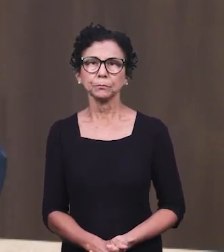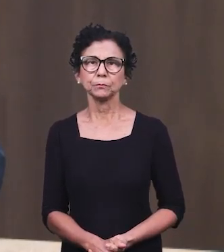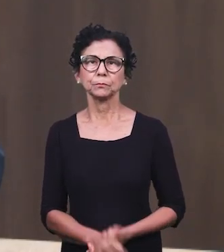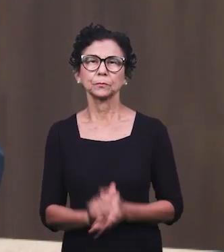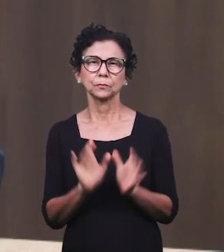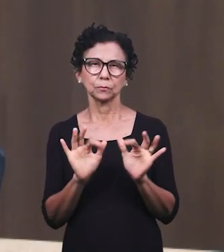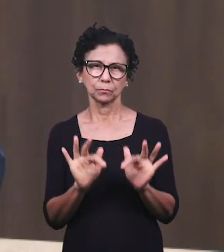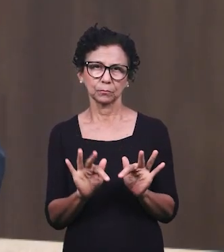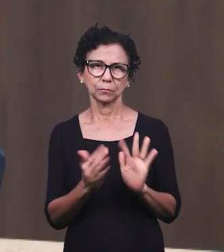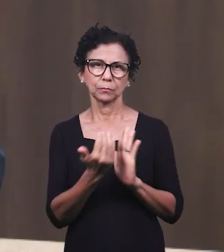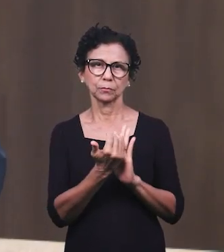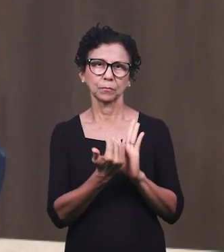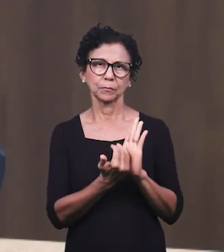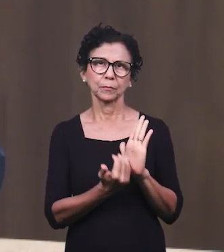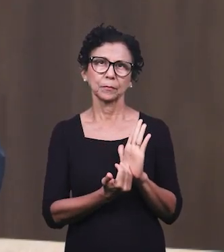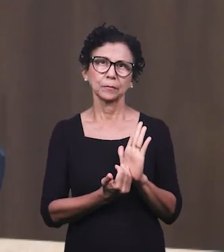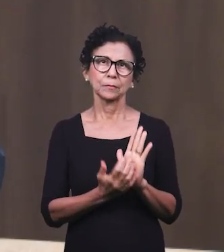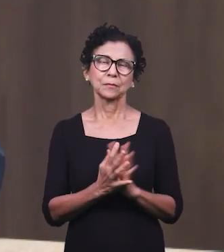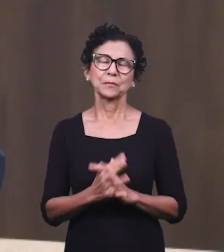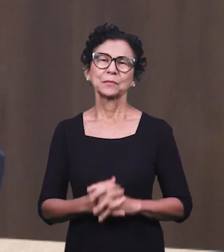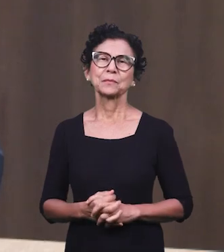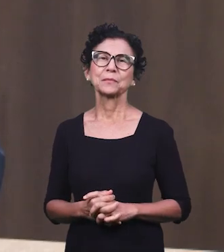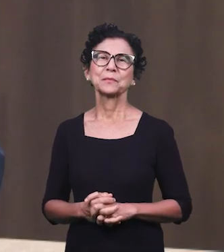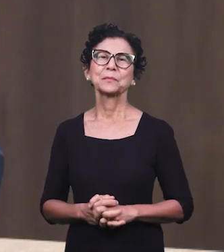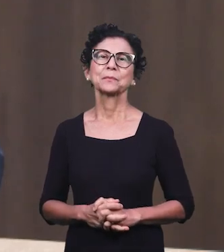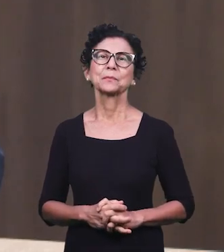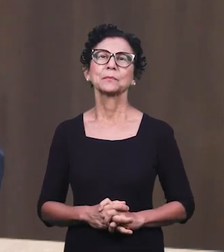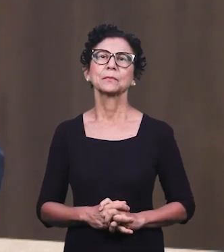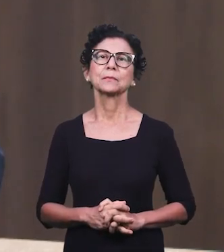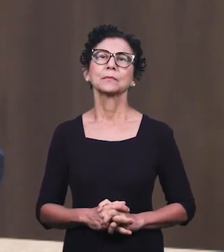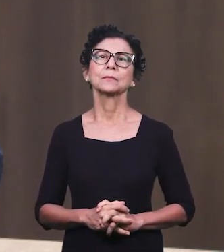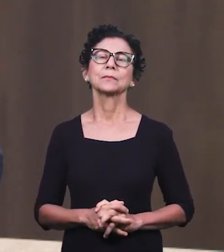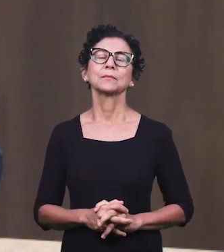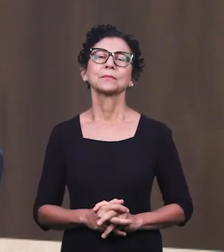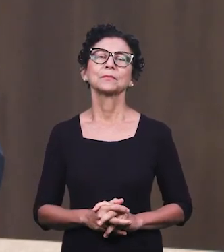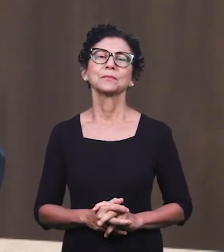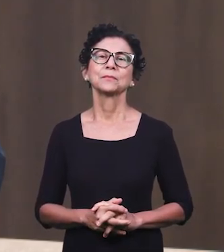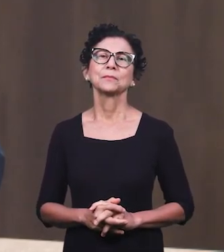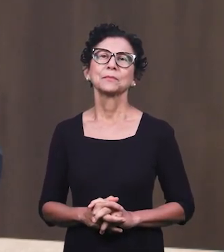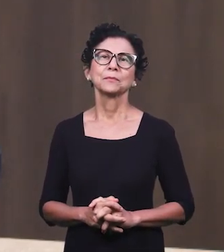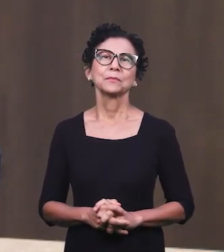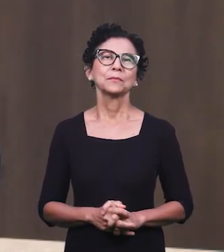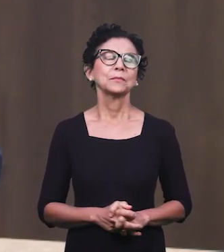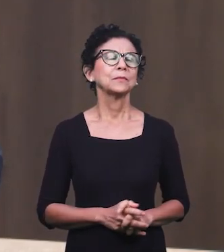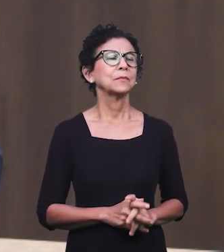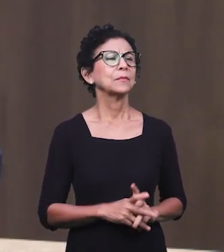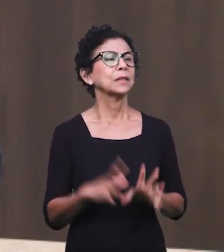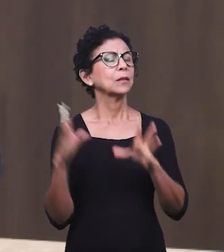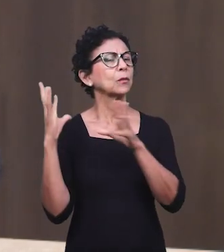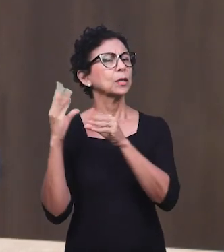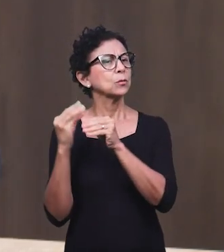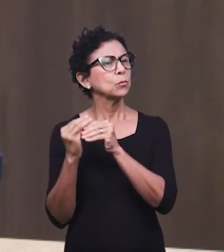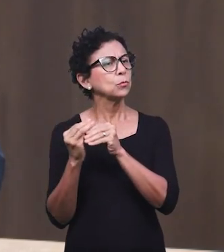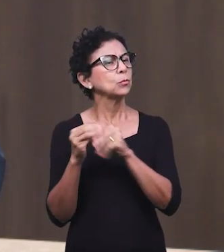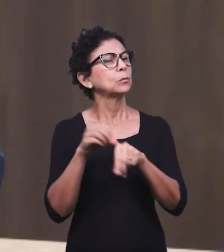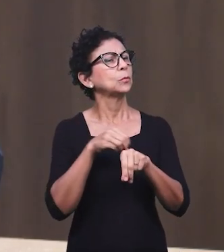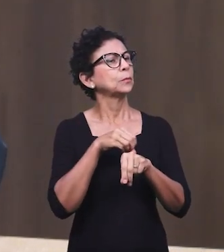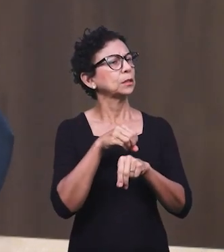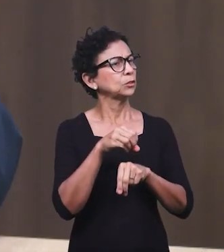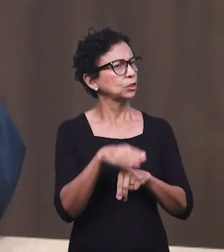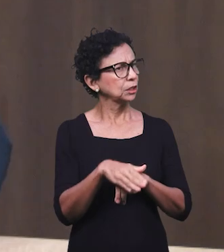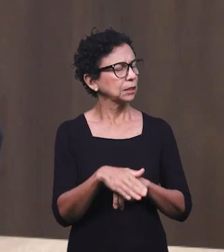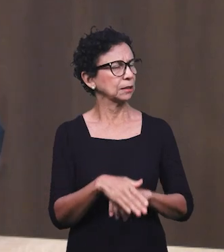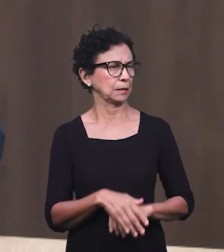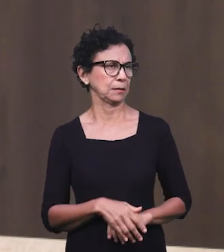Só tem aí 1 minuto ainda, 1 minuto e meio para fazer uma consideração final, uma recomendação que o senhor queira dar para a nossa